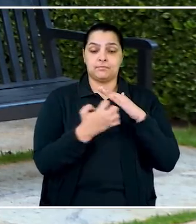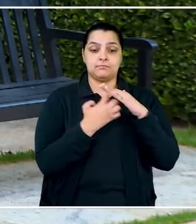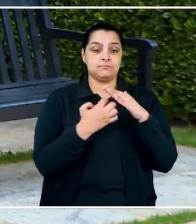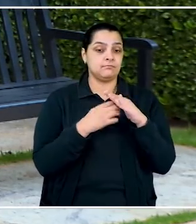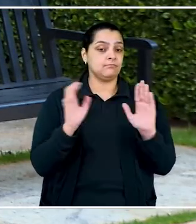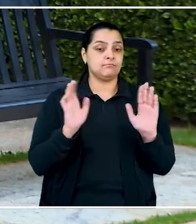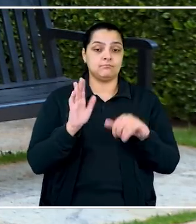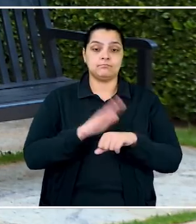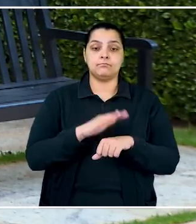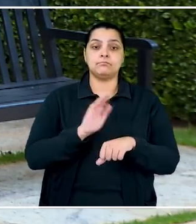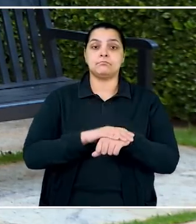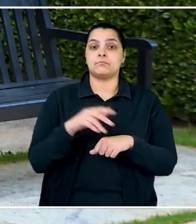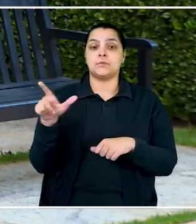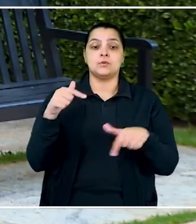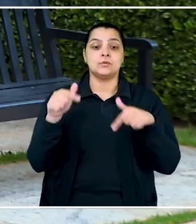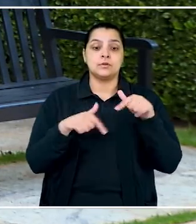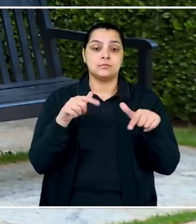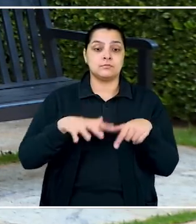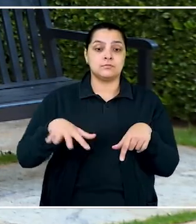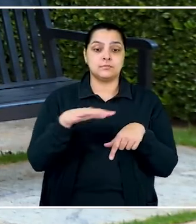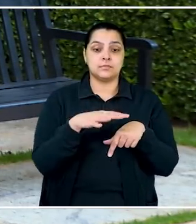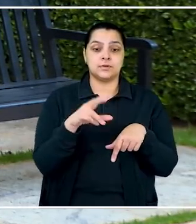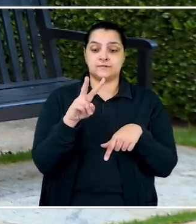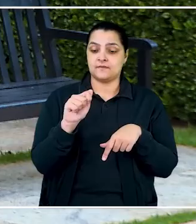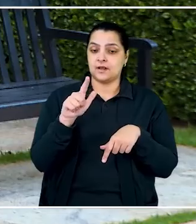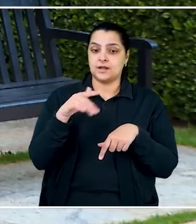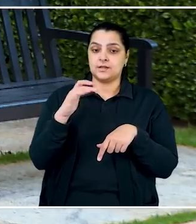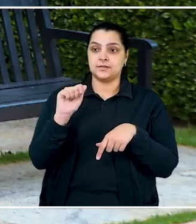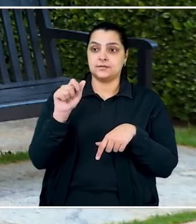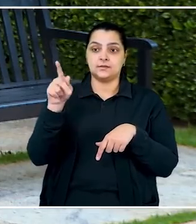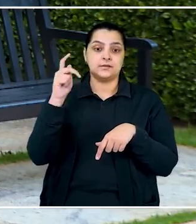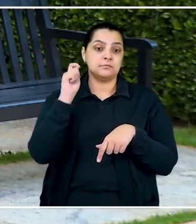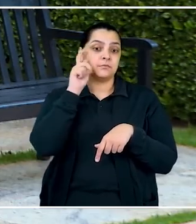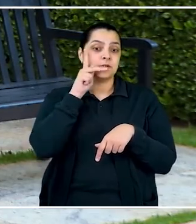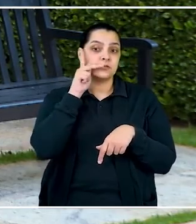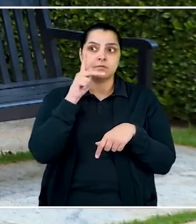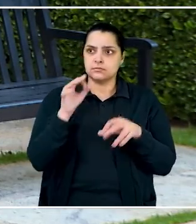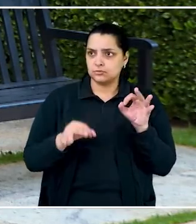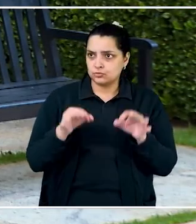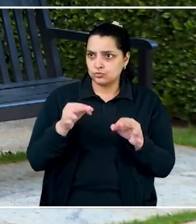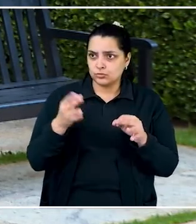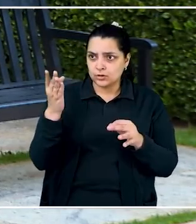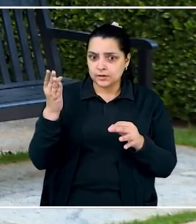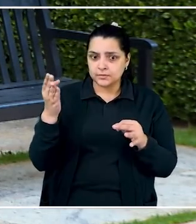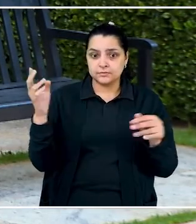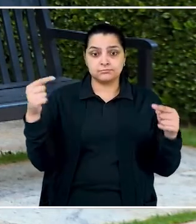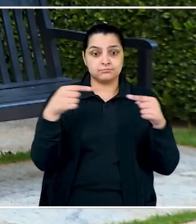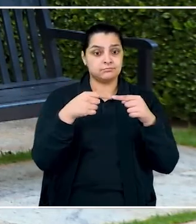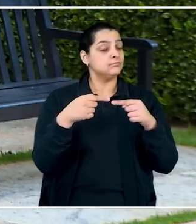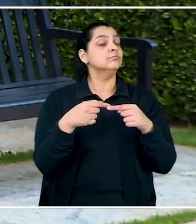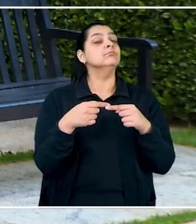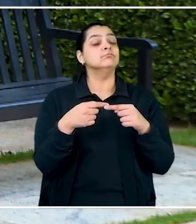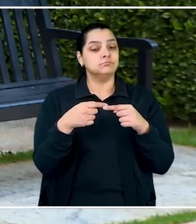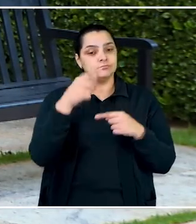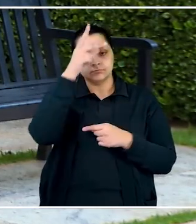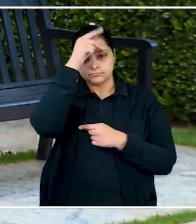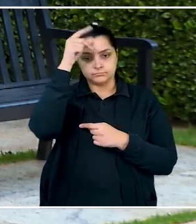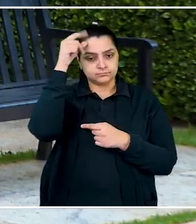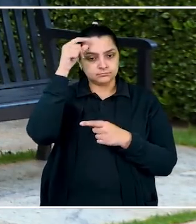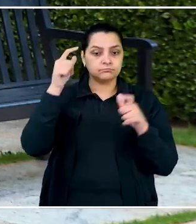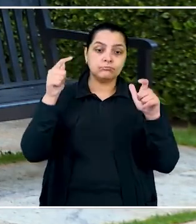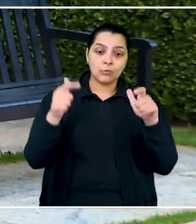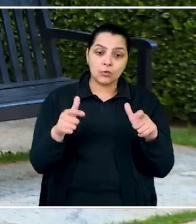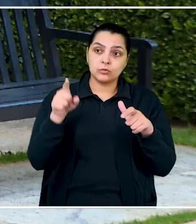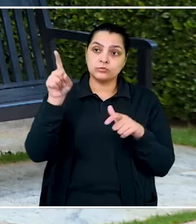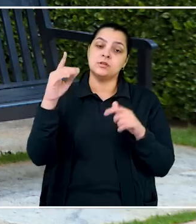também questionou a competência da Vara do Trabalho de Valença, do Piauí, para julgar o caso. A ação foi ajuizada no